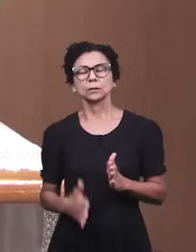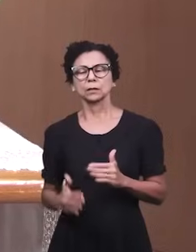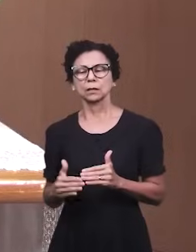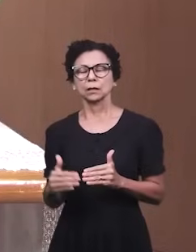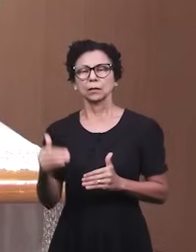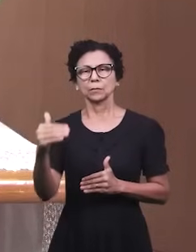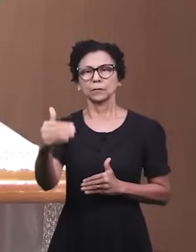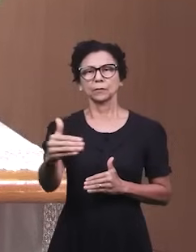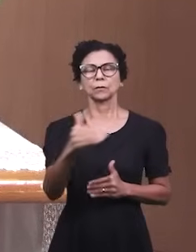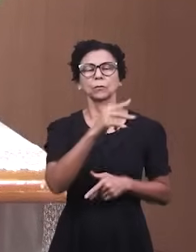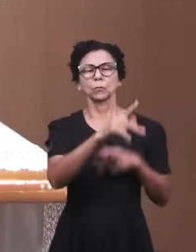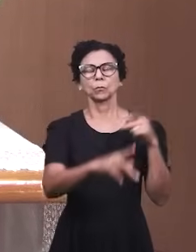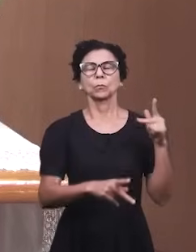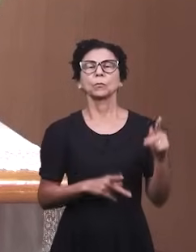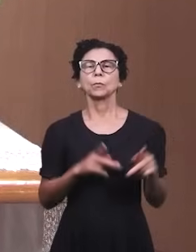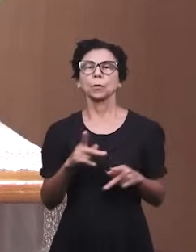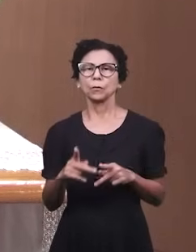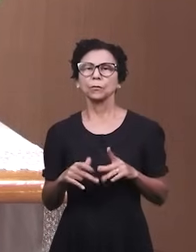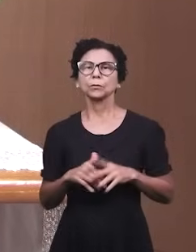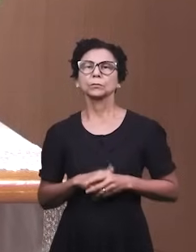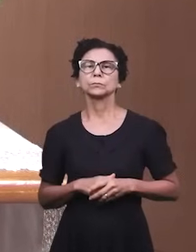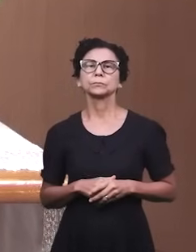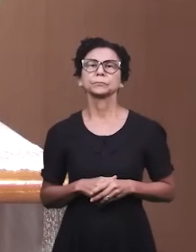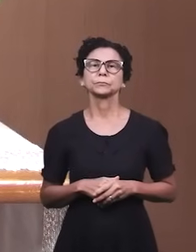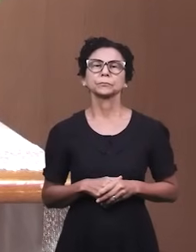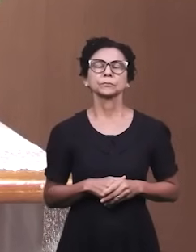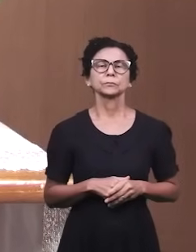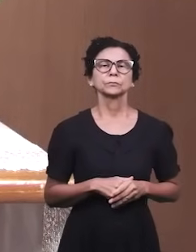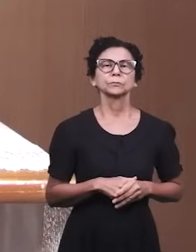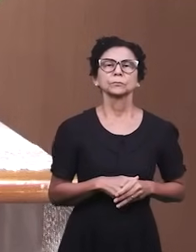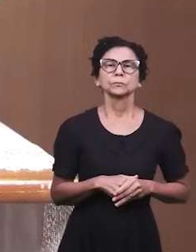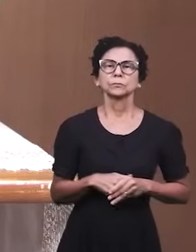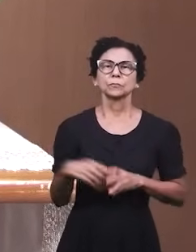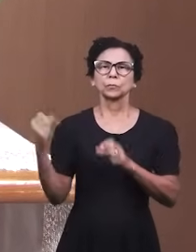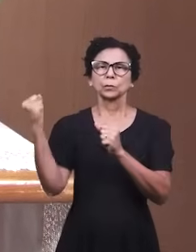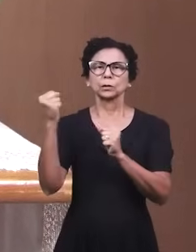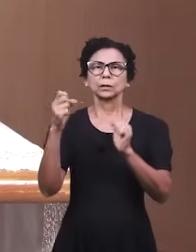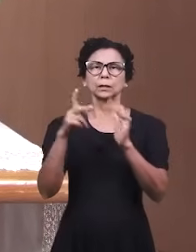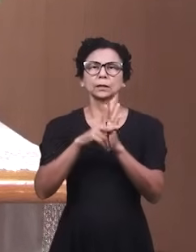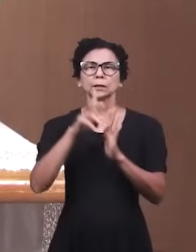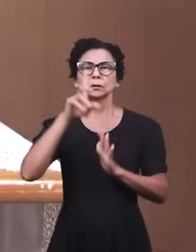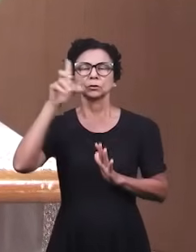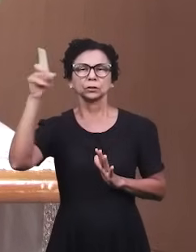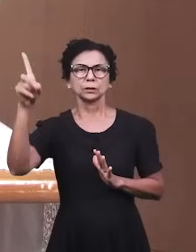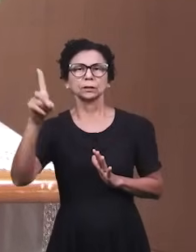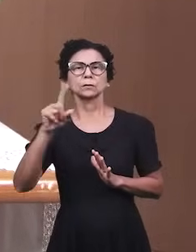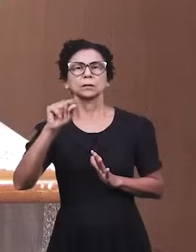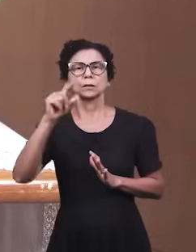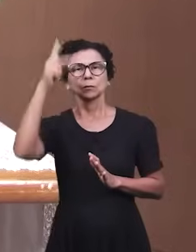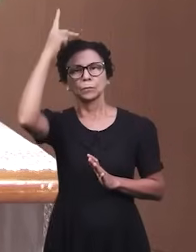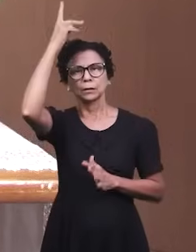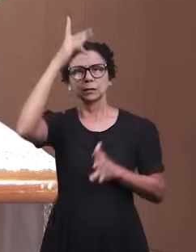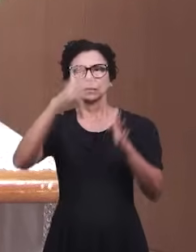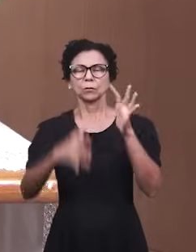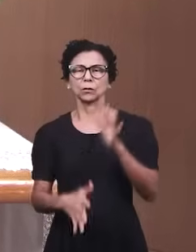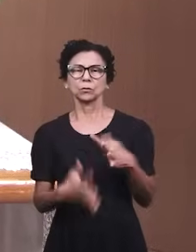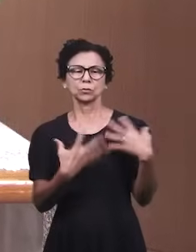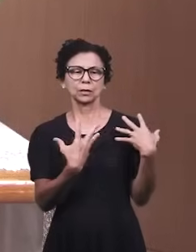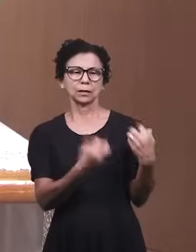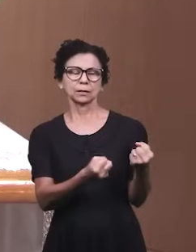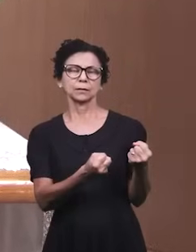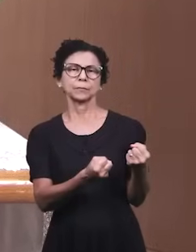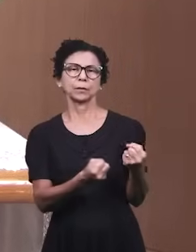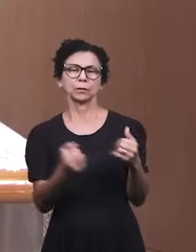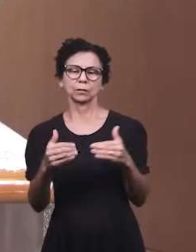que recebeu dos céus o poder de Deus no dia do Pentecostes. E através desse